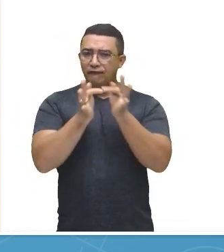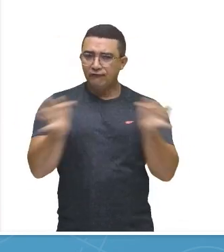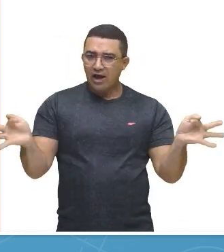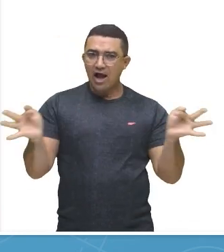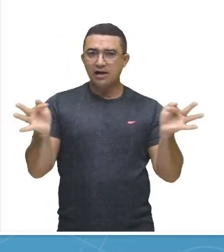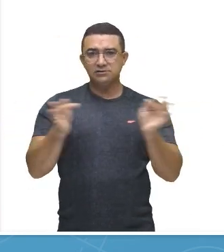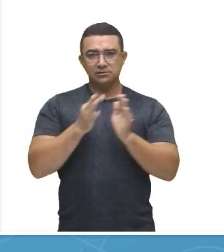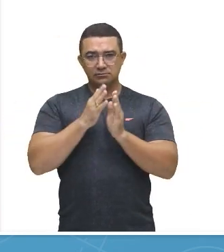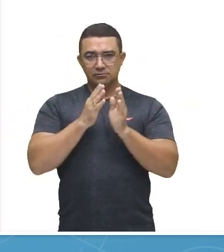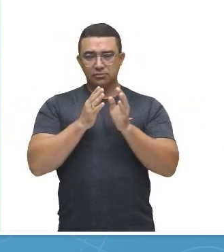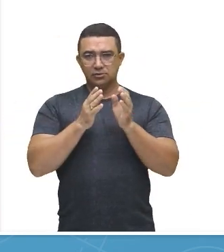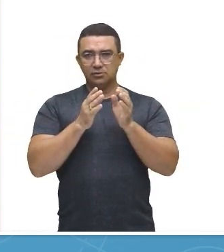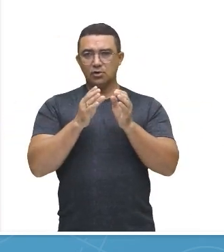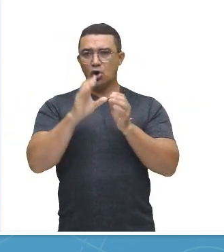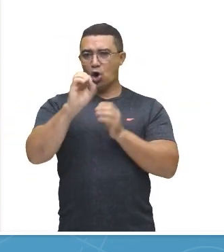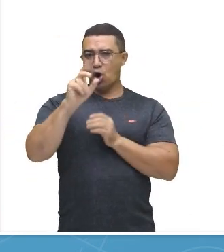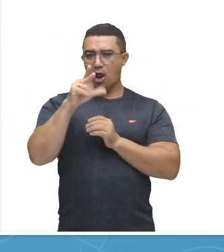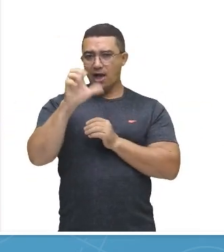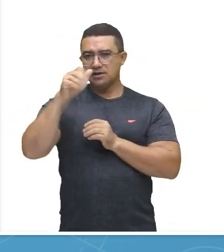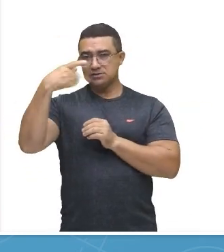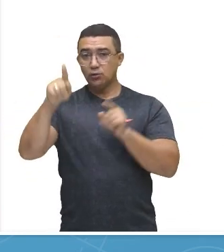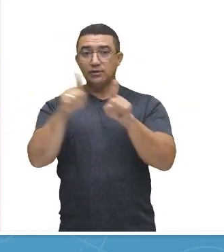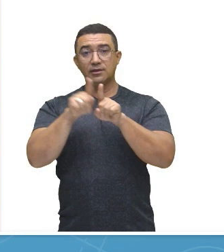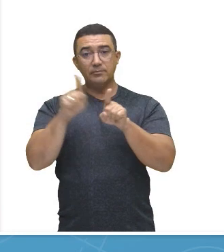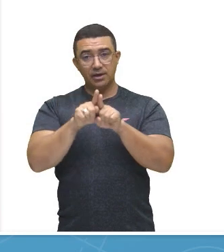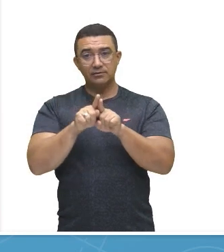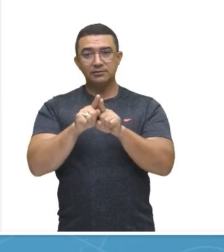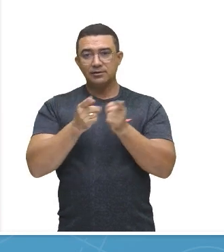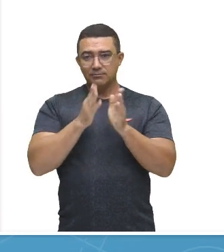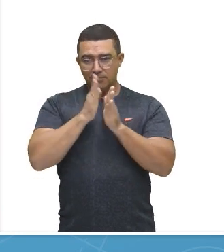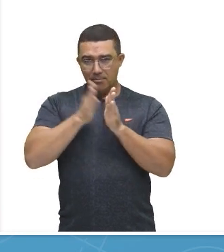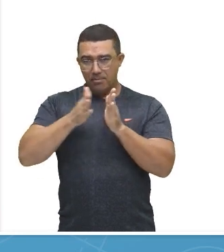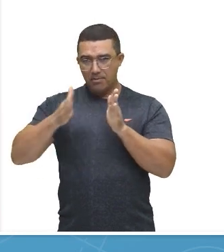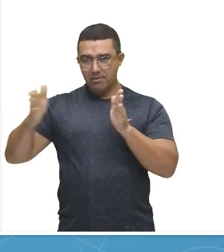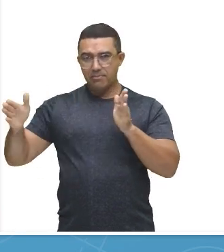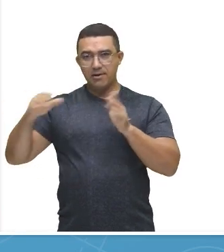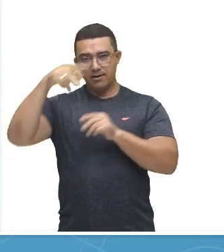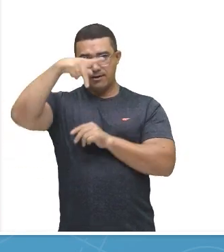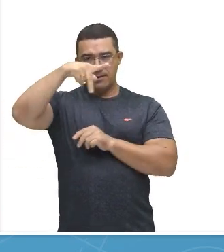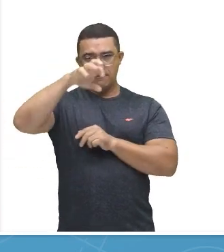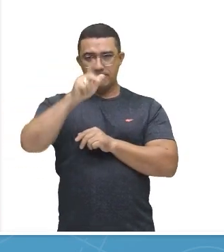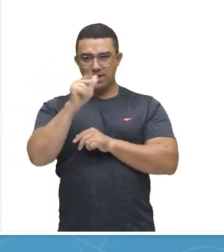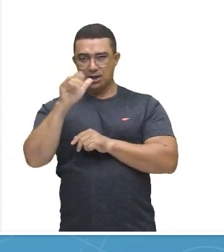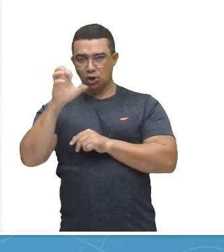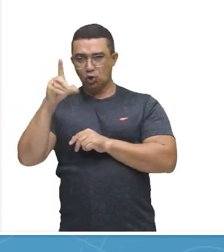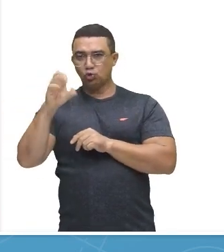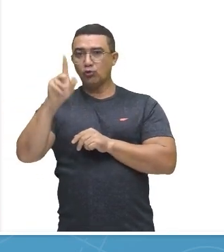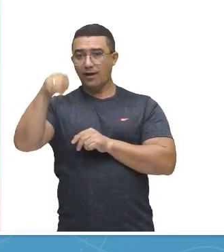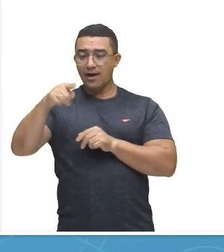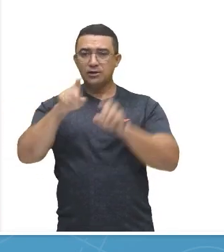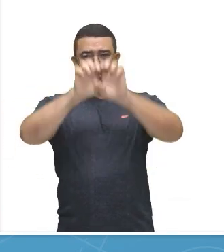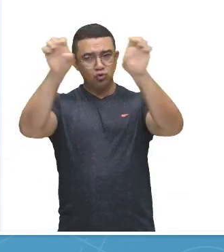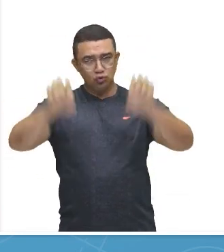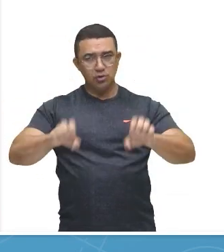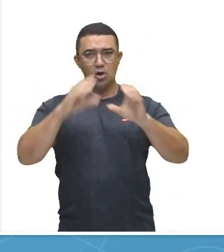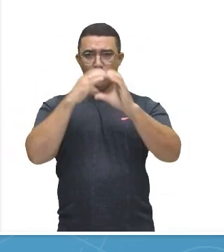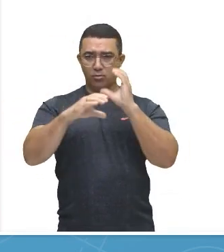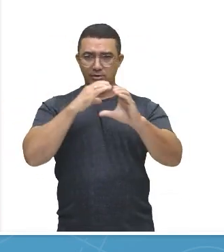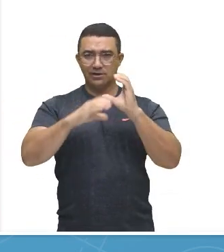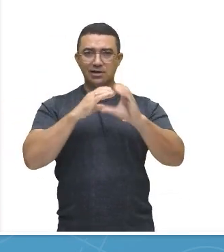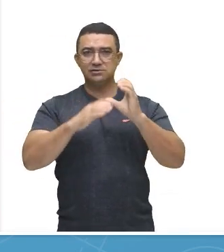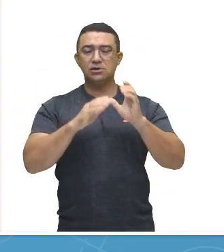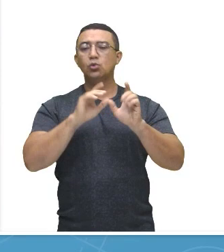oração e período, com certeza fazem parte ali da nossa comunicação, da estrutura, do que